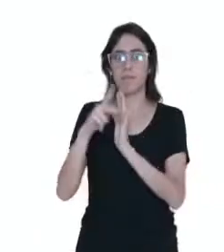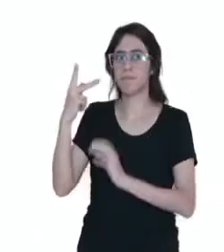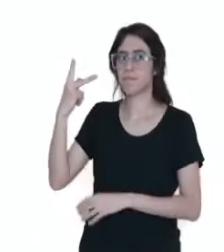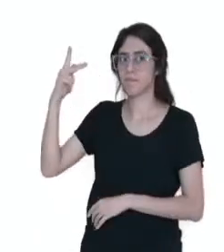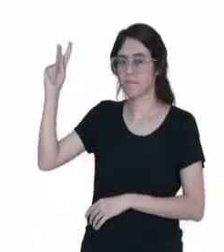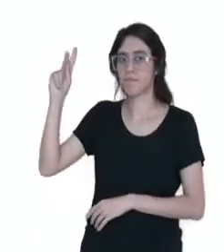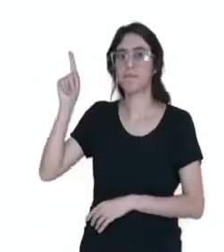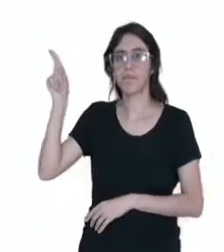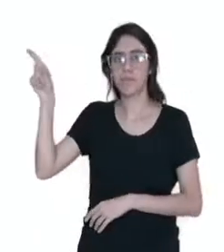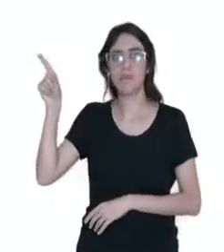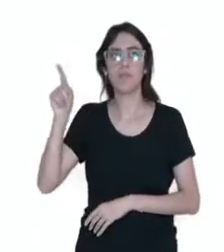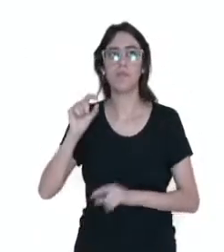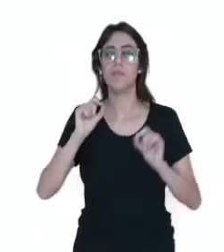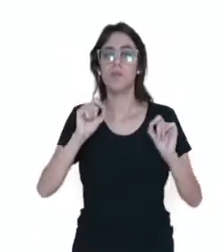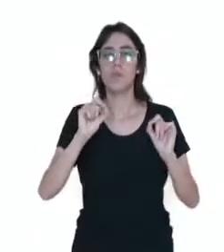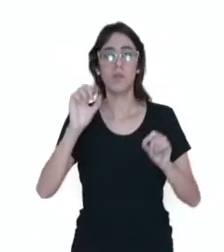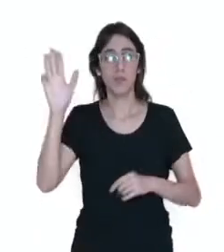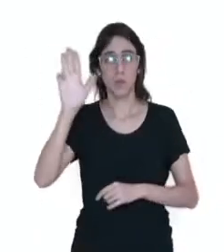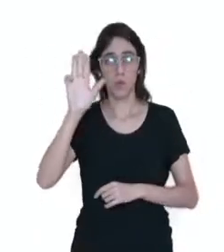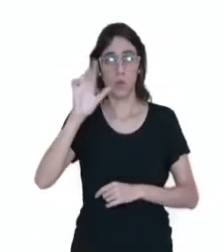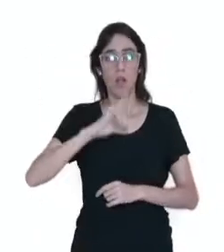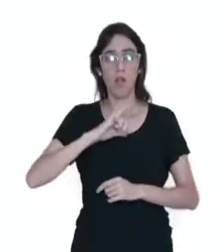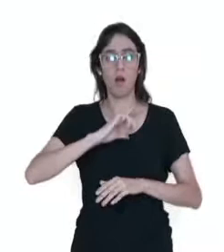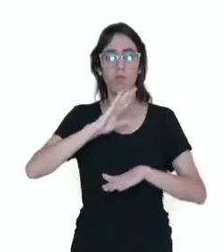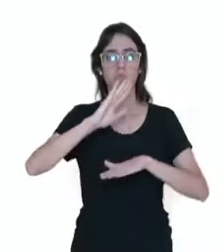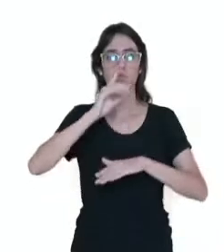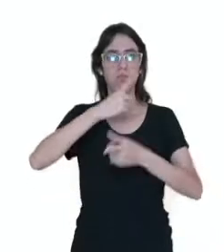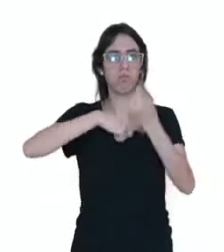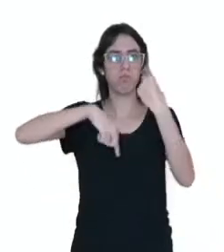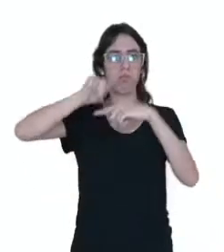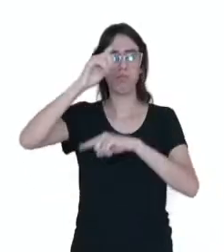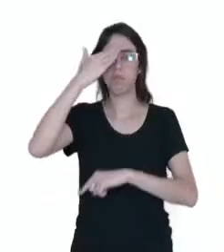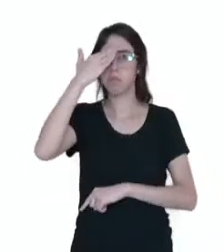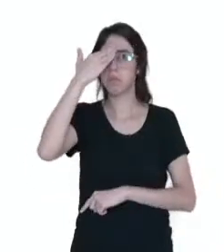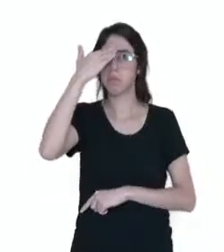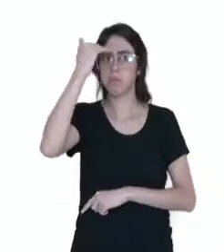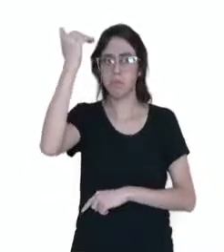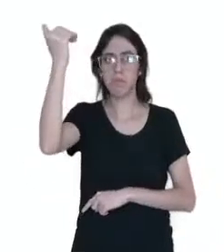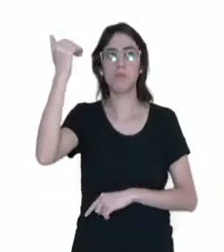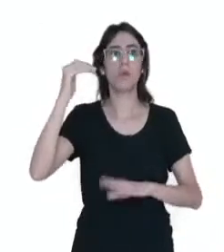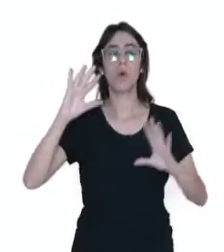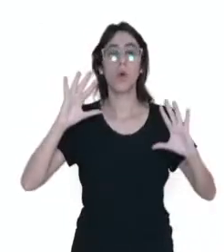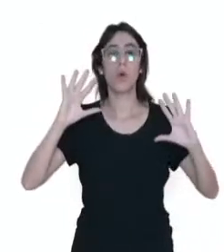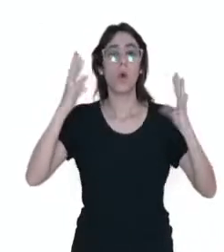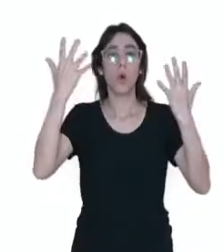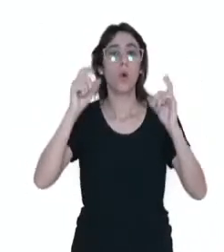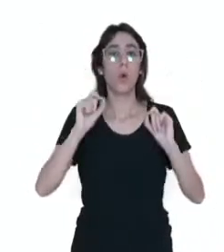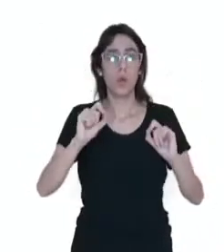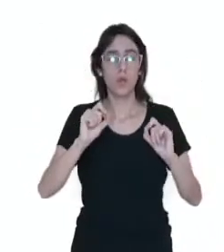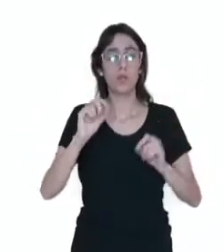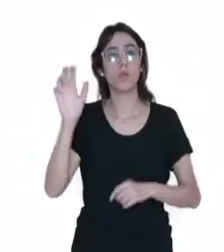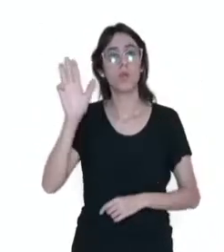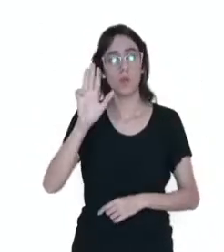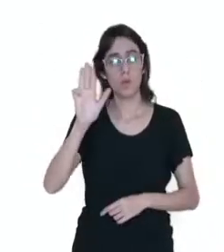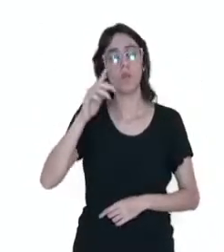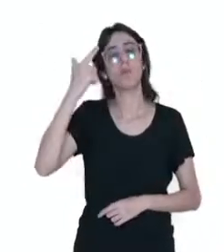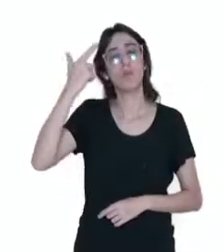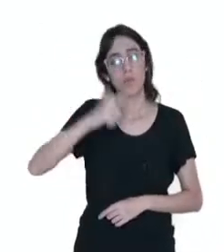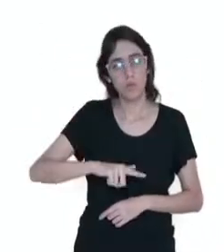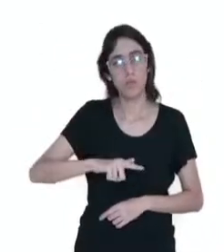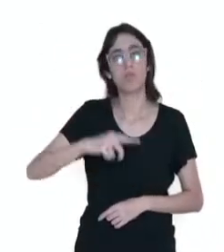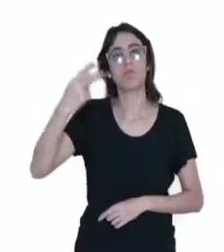a popularidade do Lula em 2006 era alta, tanto que ele foi reeleito presidente do